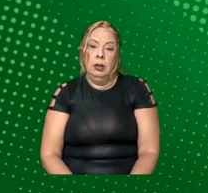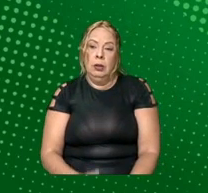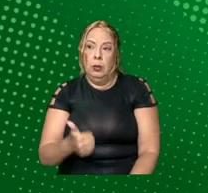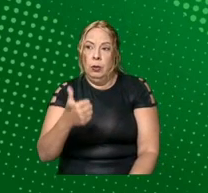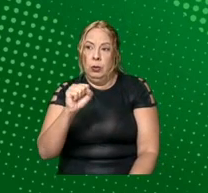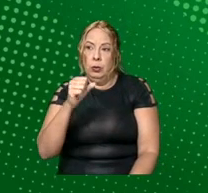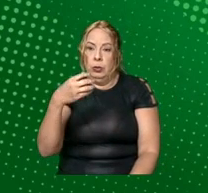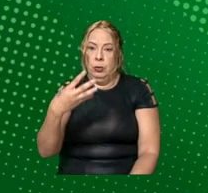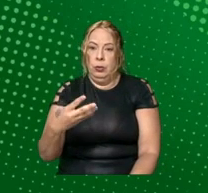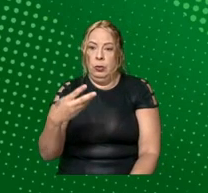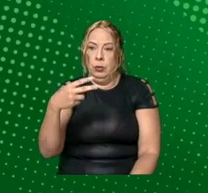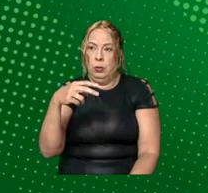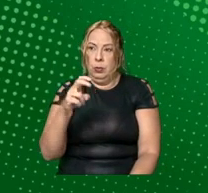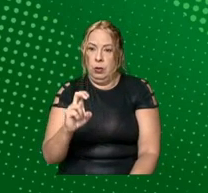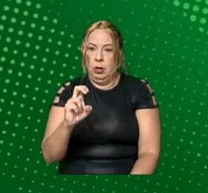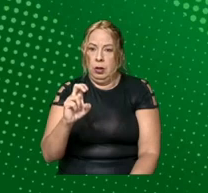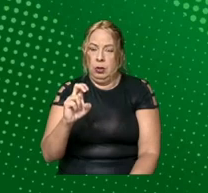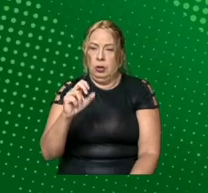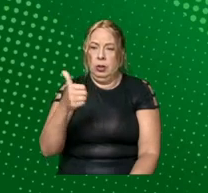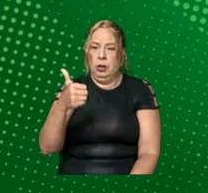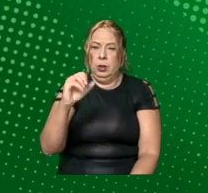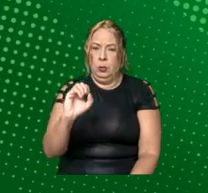E agora,